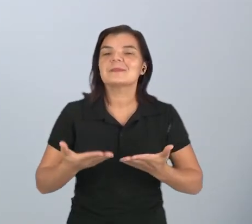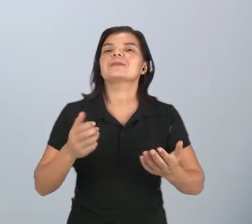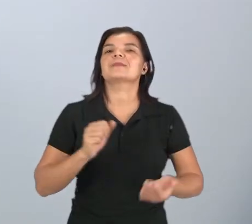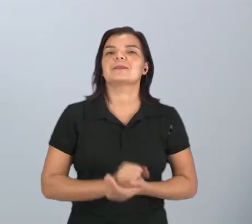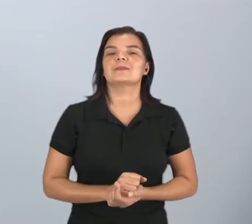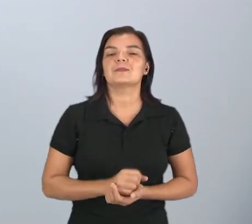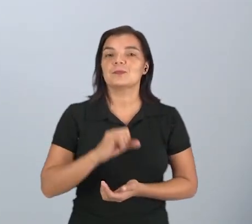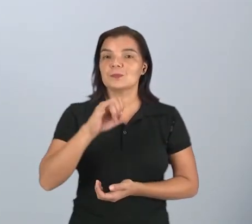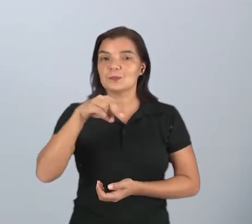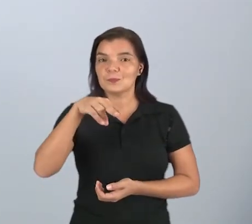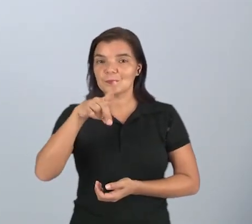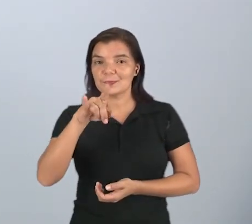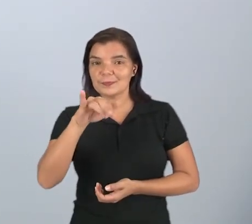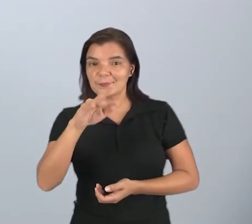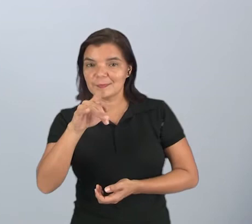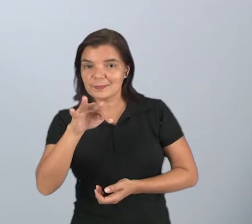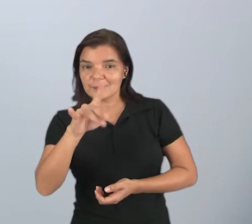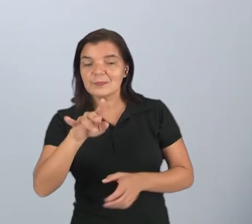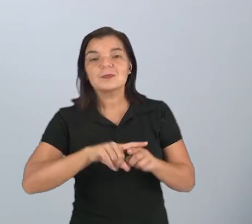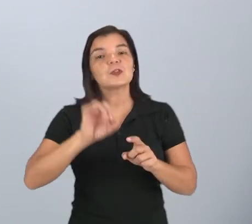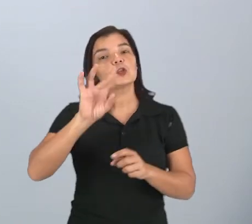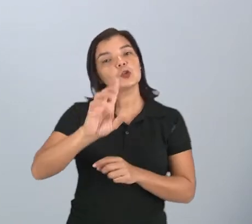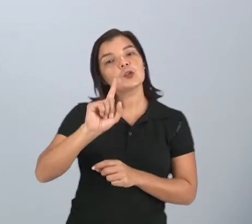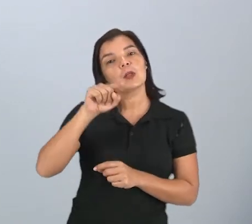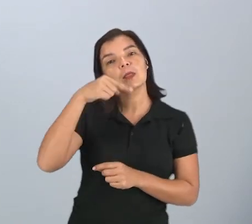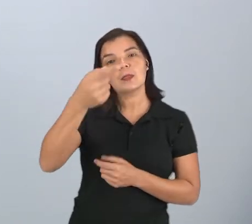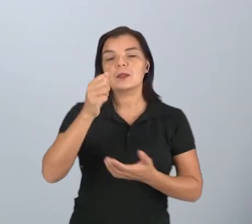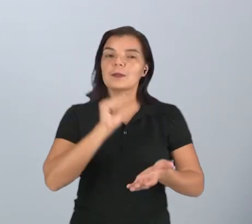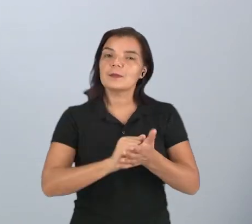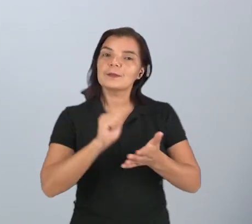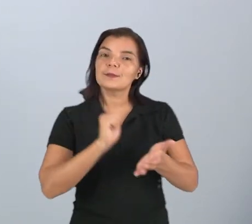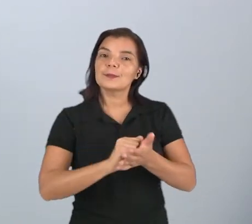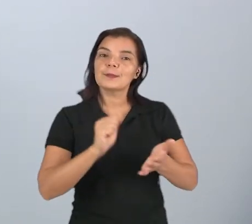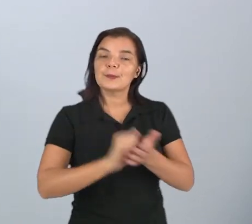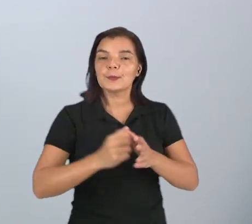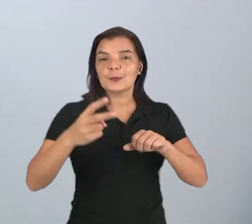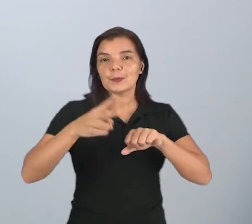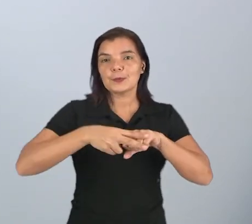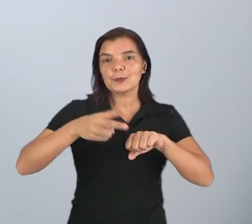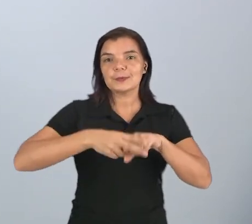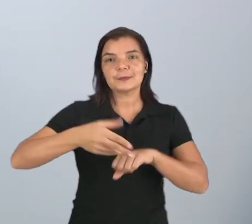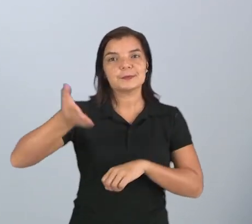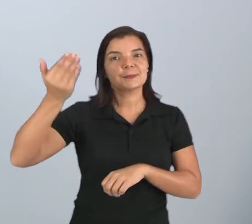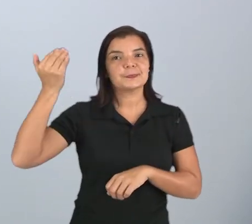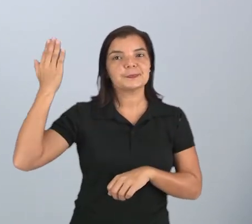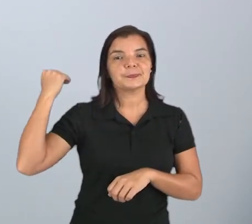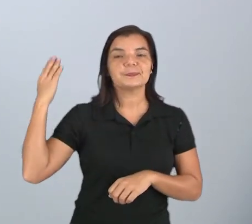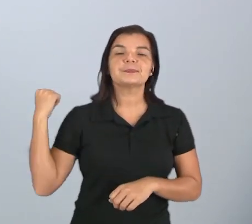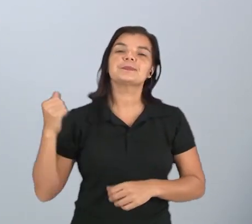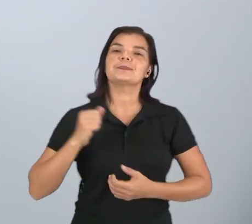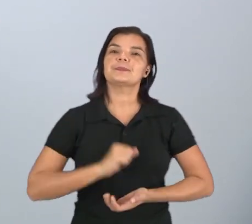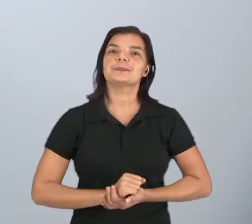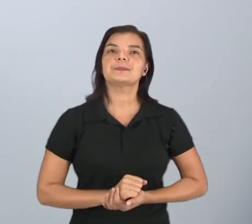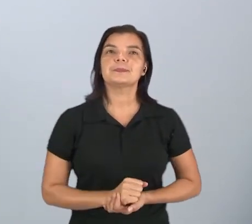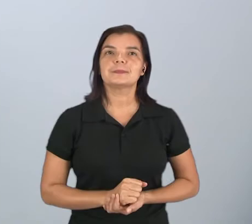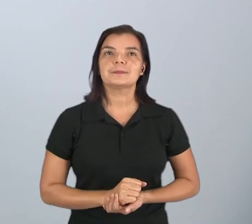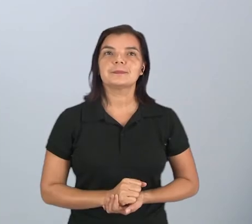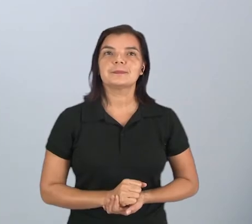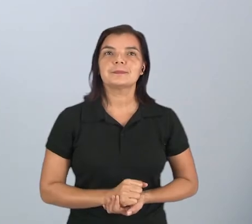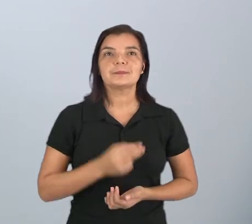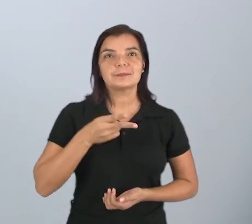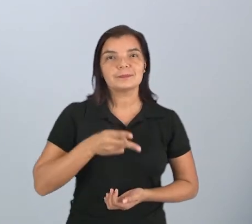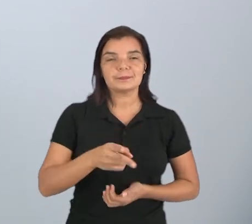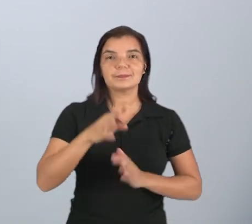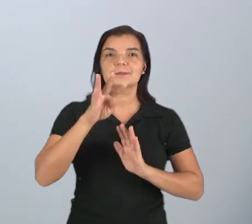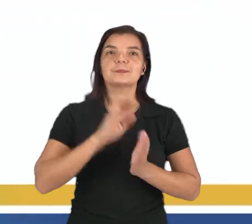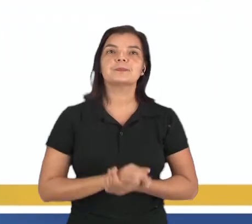do indicativo e só depois é que ela vai escrever com verbos no pretérito, né, no passado. Vamos